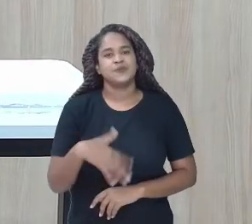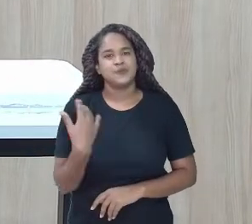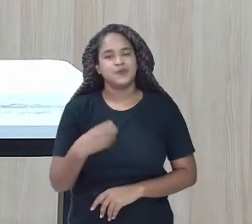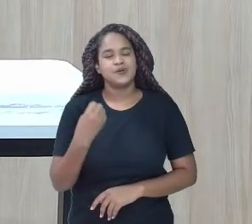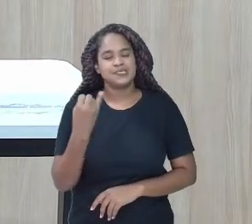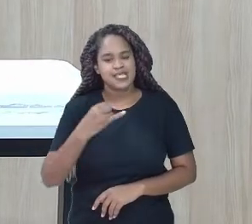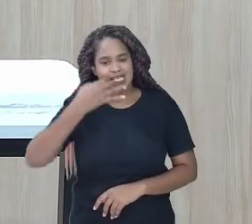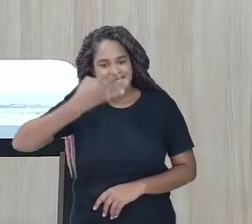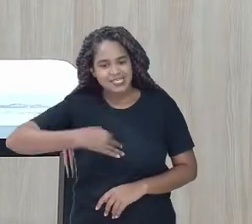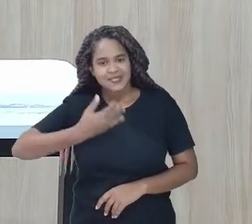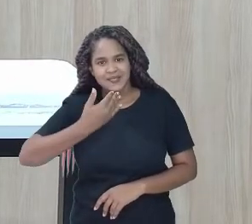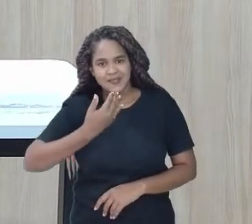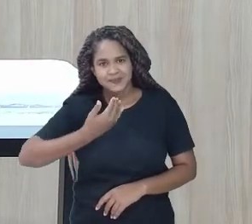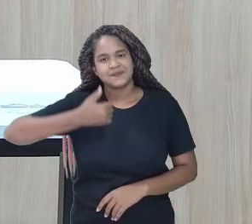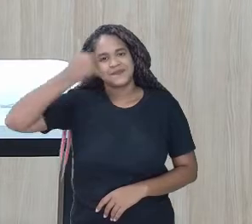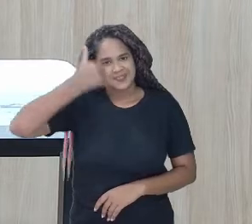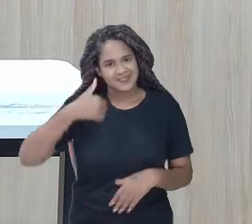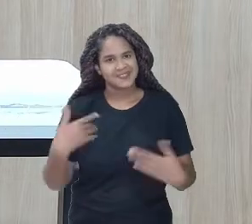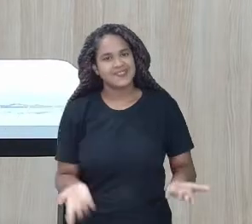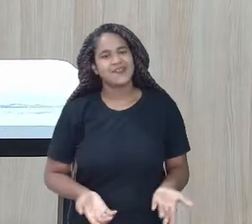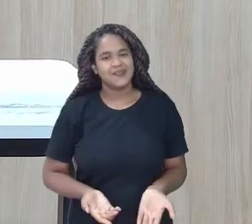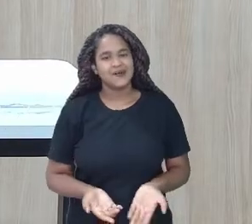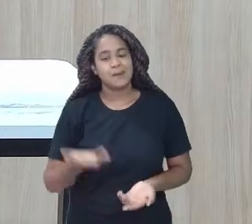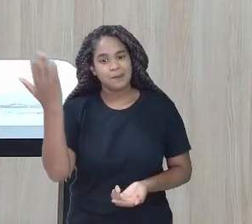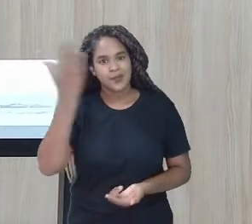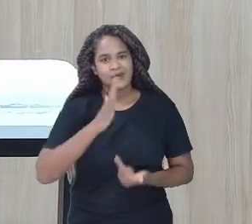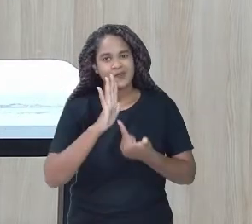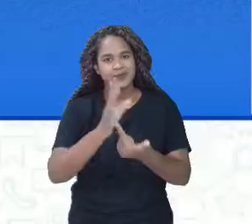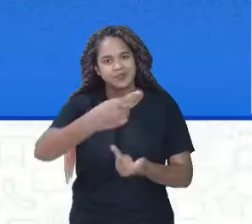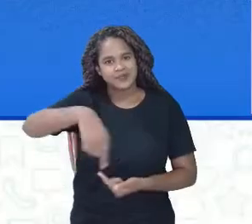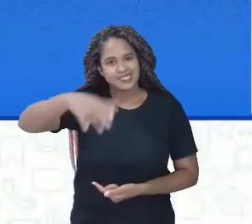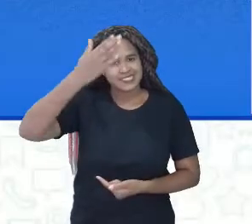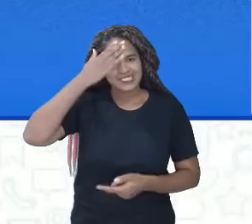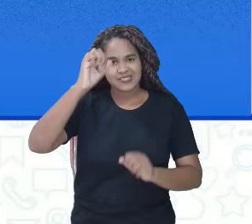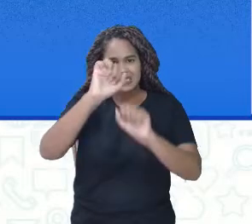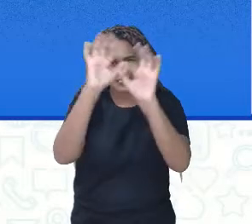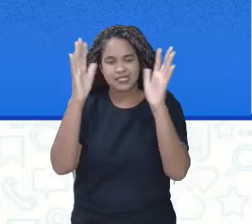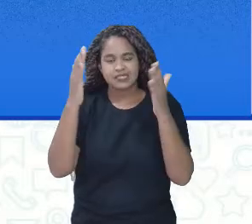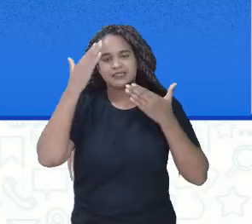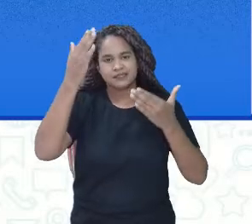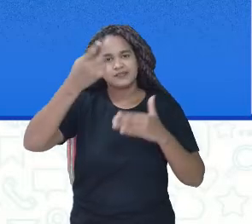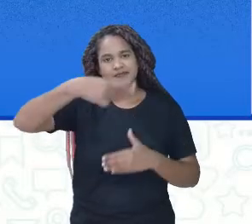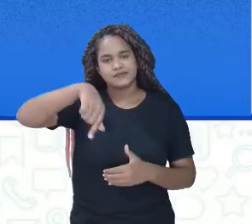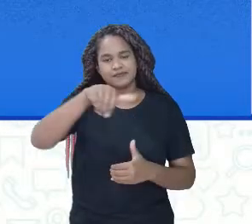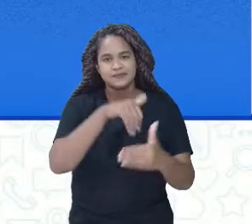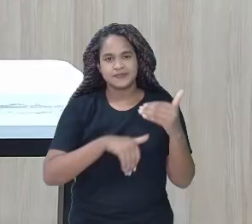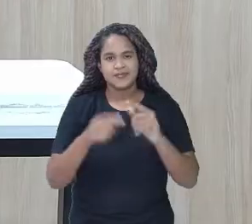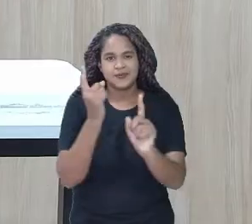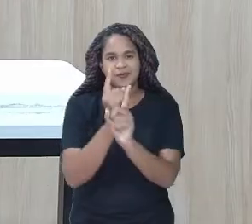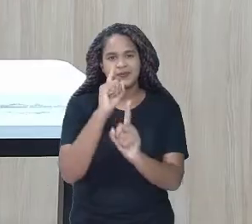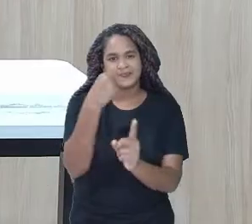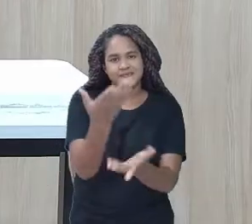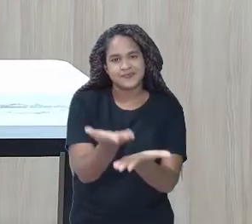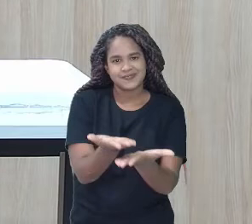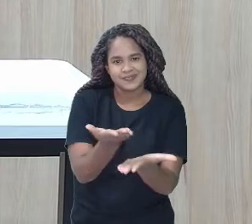acertos, melhor. É uma prova que vocês estão entendendo. Então, agradeço muito a vocês a participação. Até